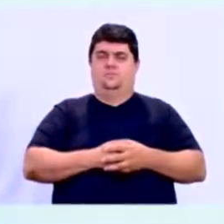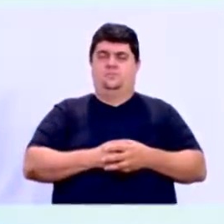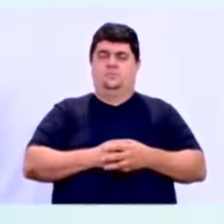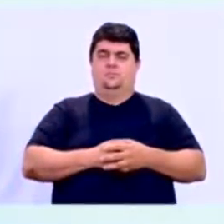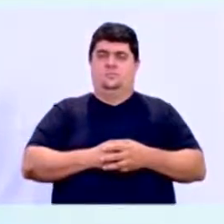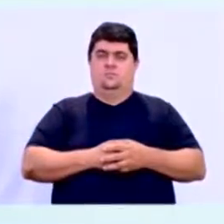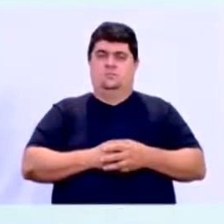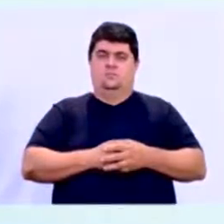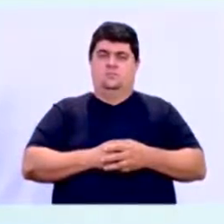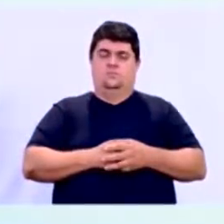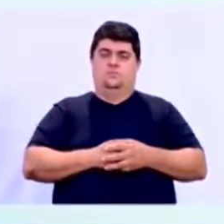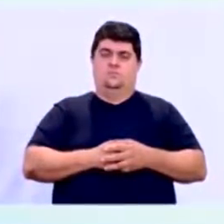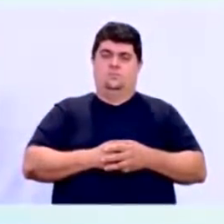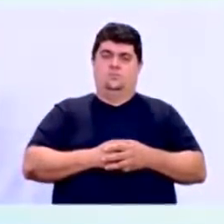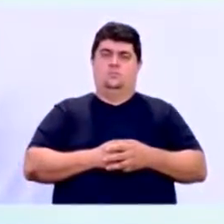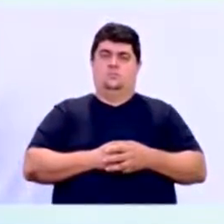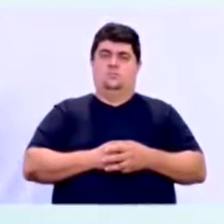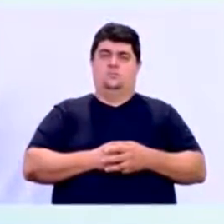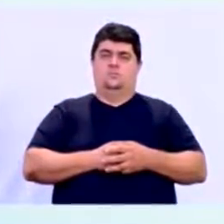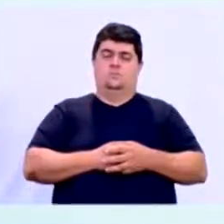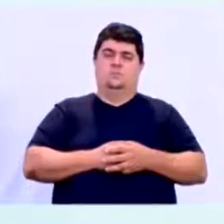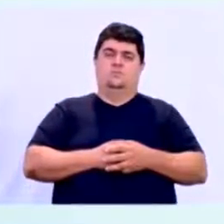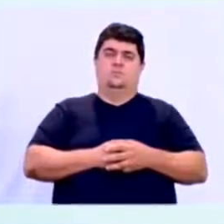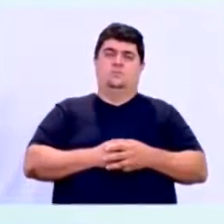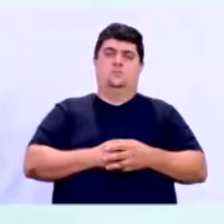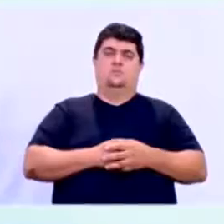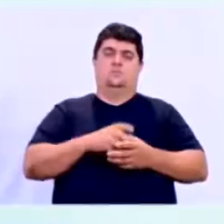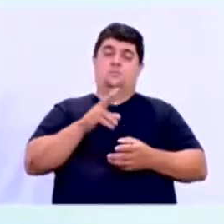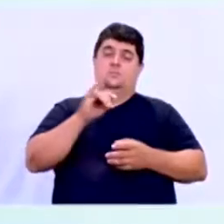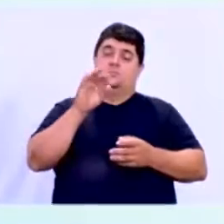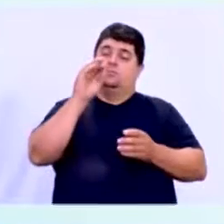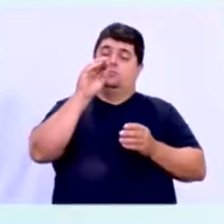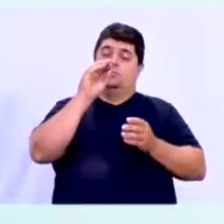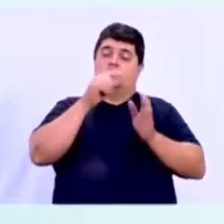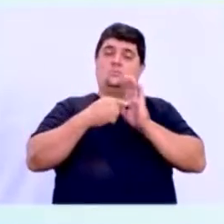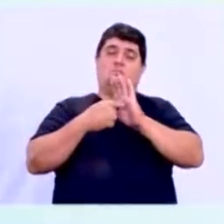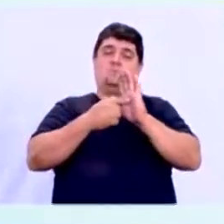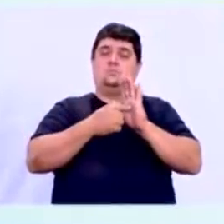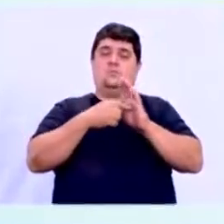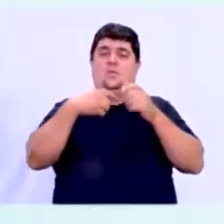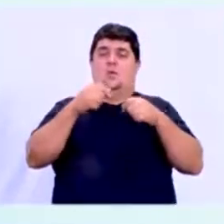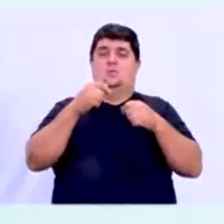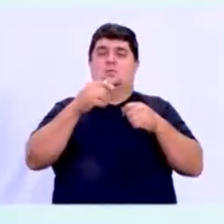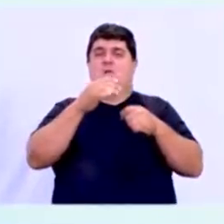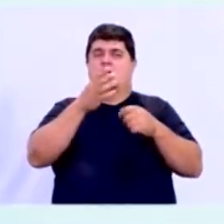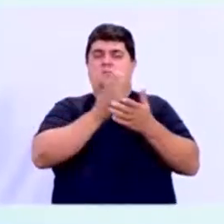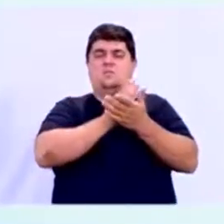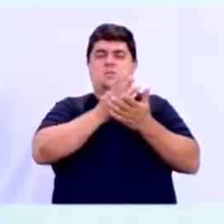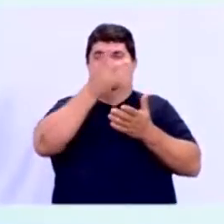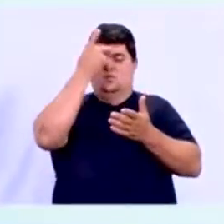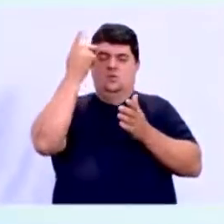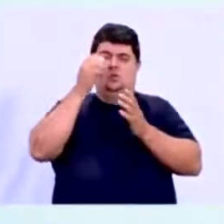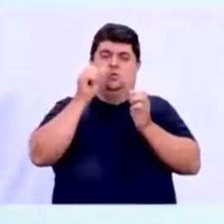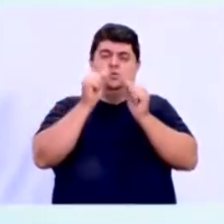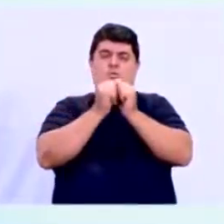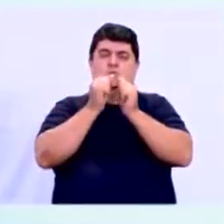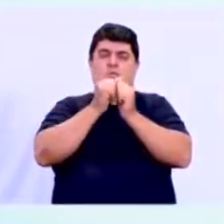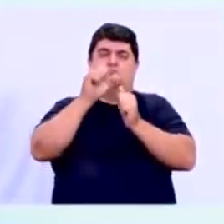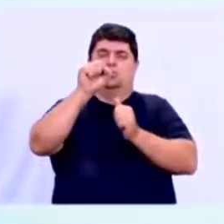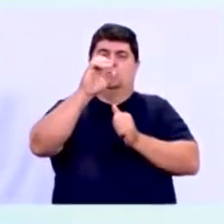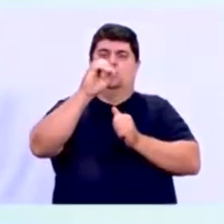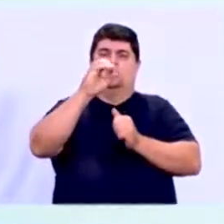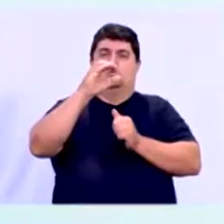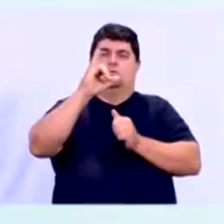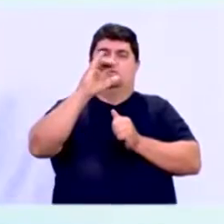desculpa, né? E aí a gente vai destacar também que, por quê? Às vezes você precisa de um sócio, você quer apresentar a sua empresa ou a